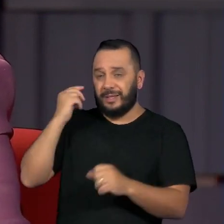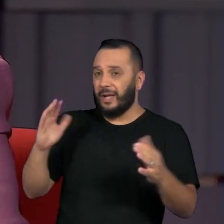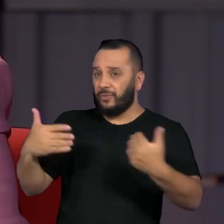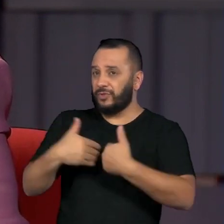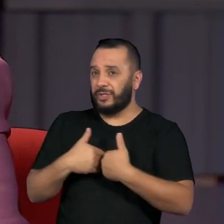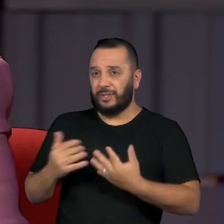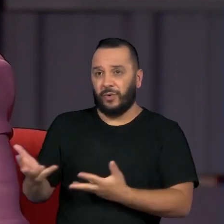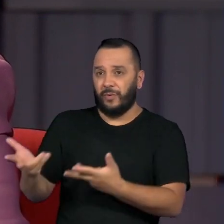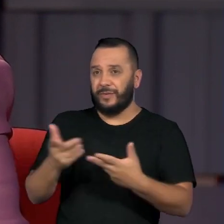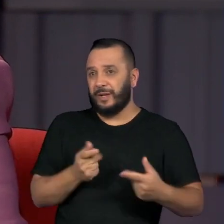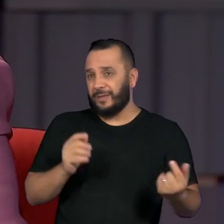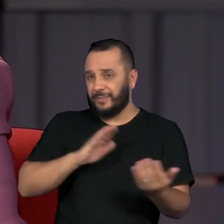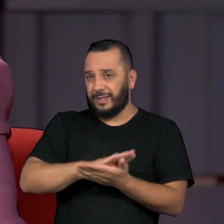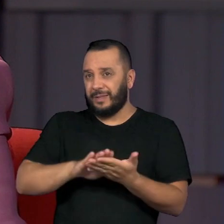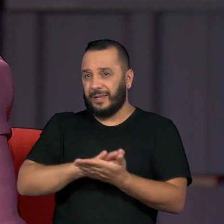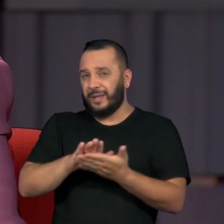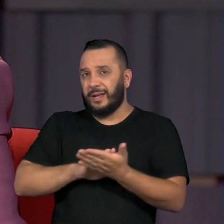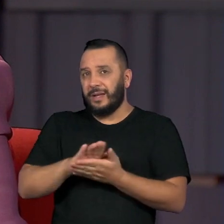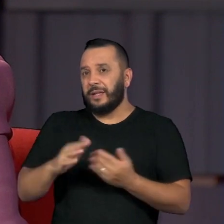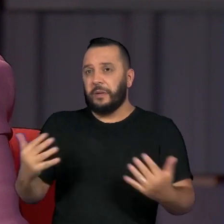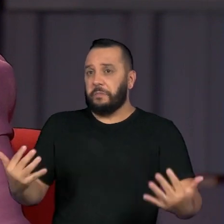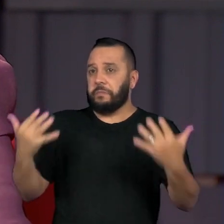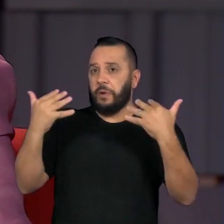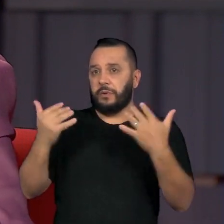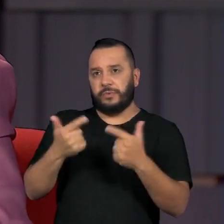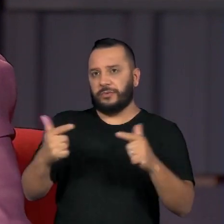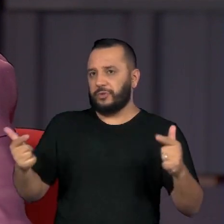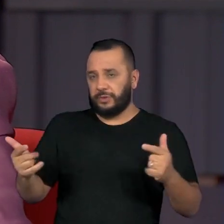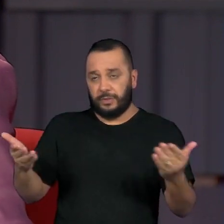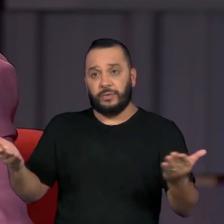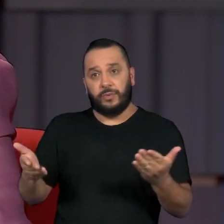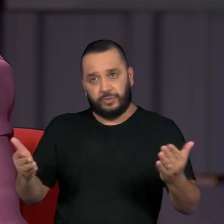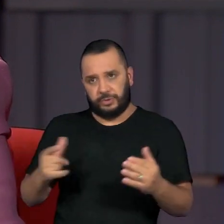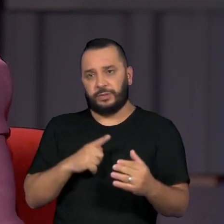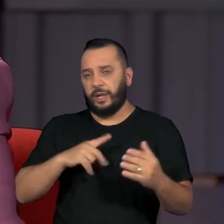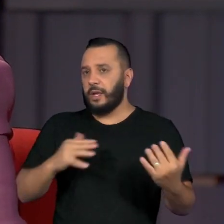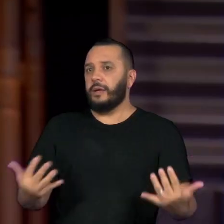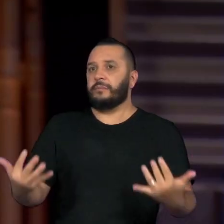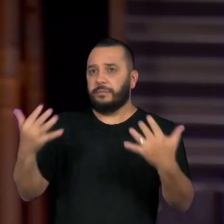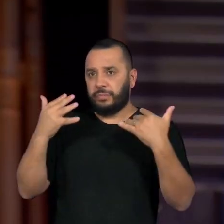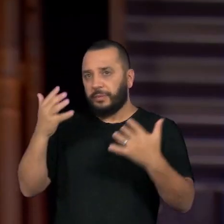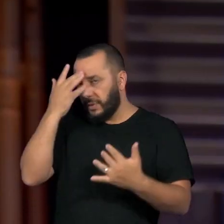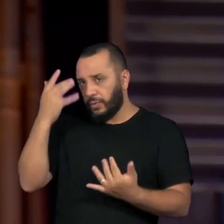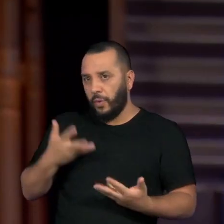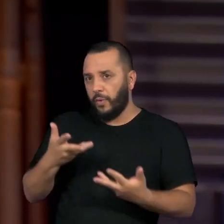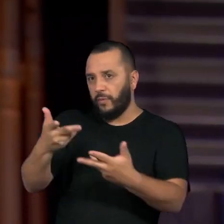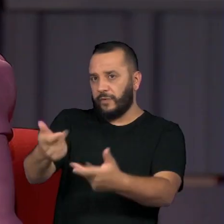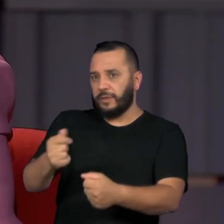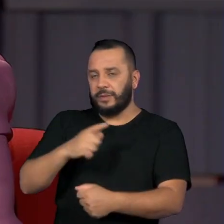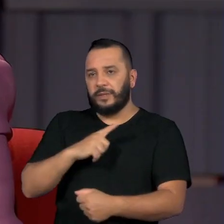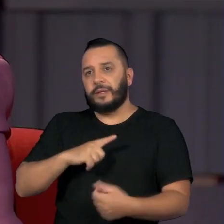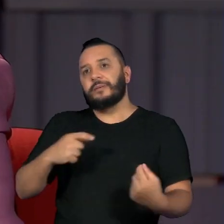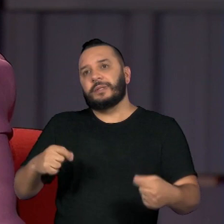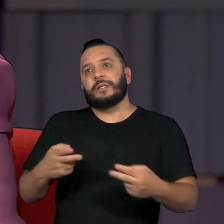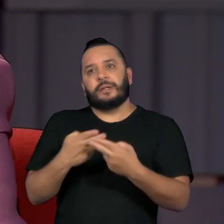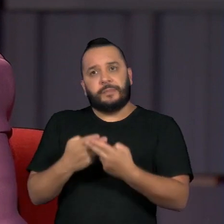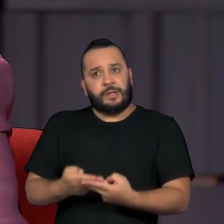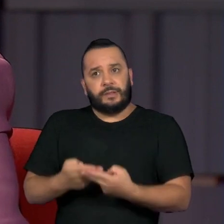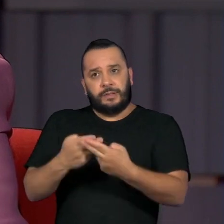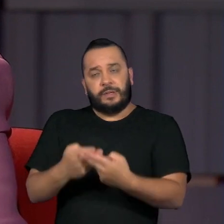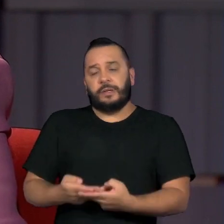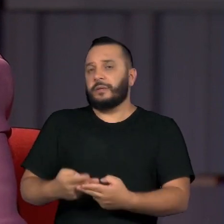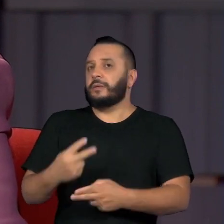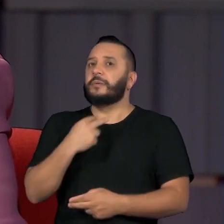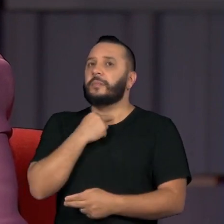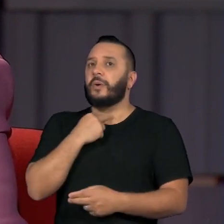convidado para nada, a gente não tinha visibilidade. Hoje a gente está ganhando cada vez mais espaço. Então, tenhamos paciência. Não vamos querer